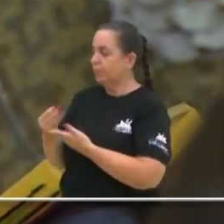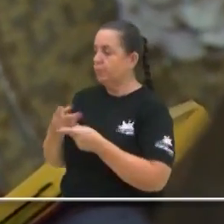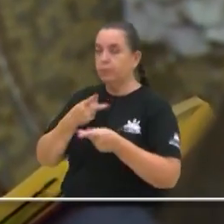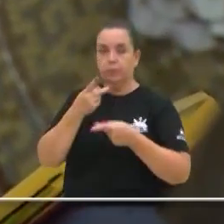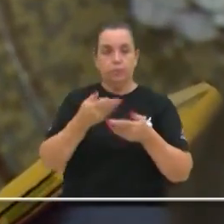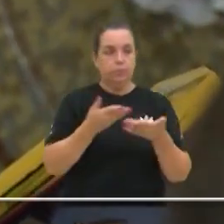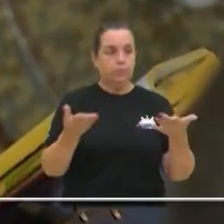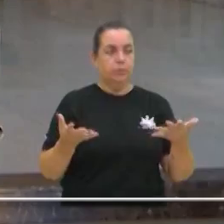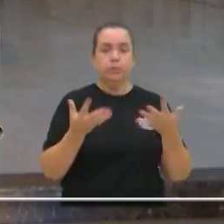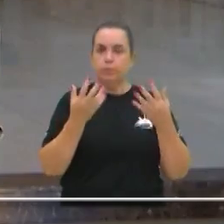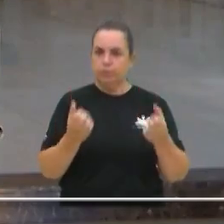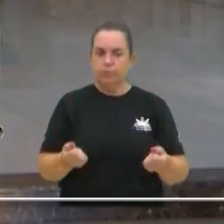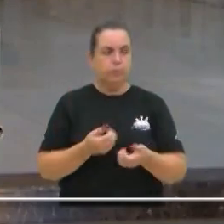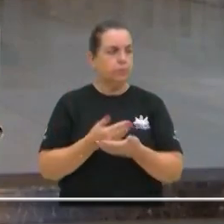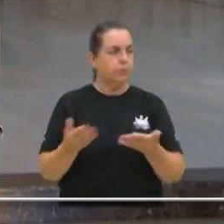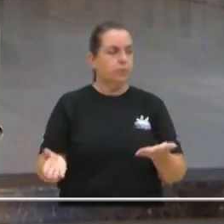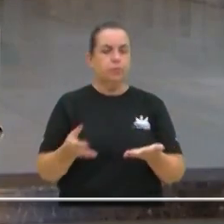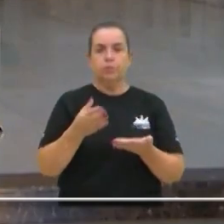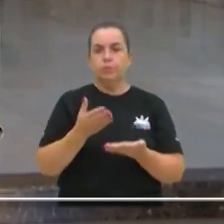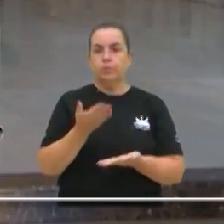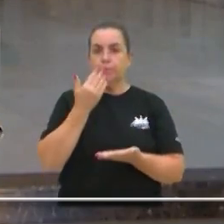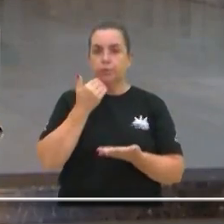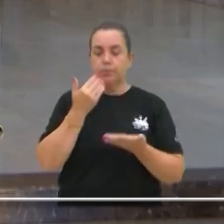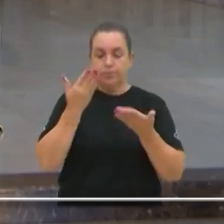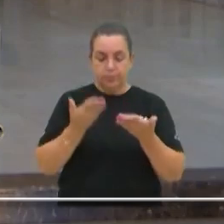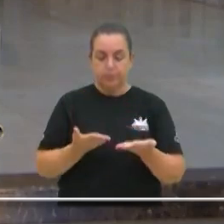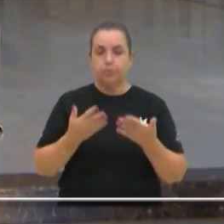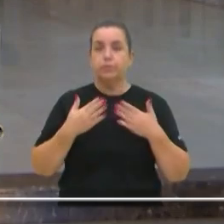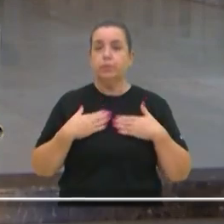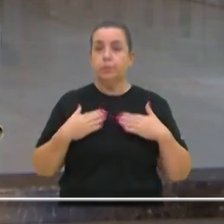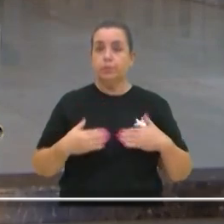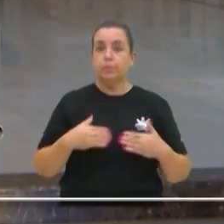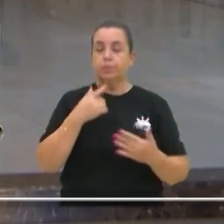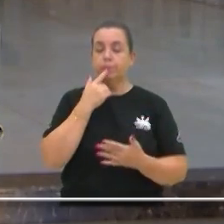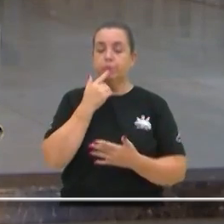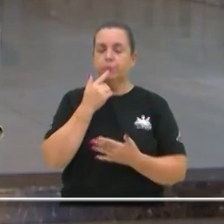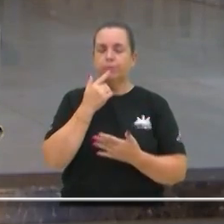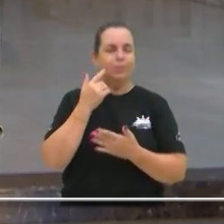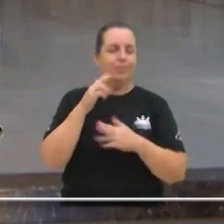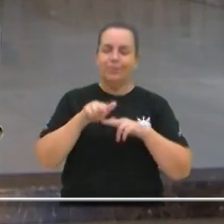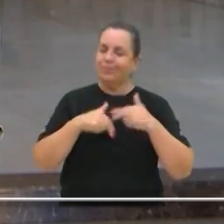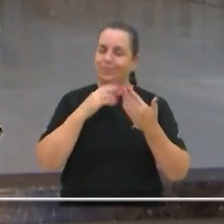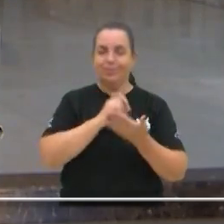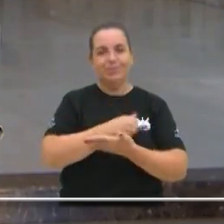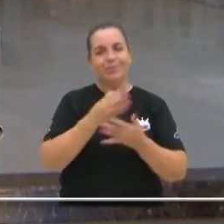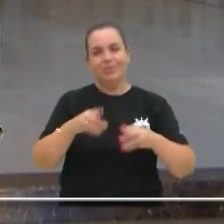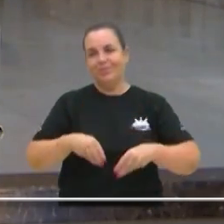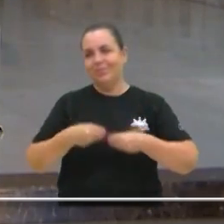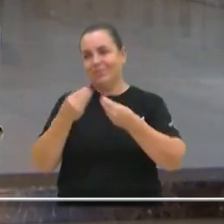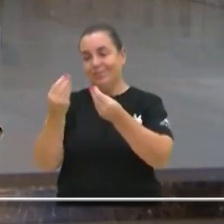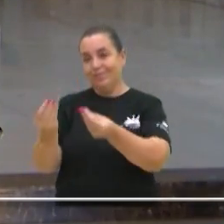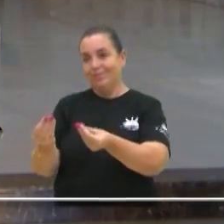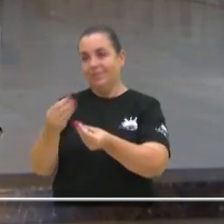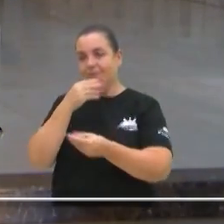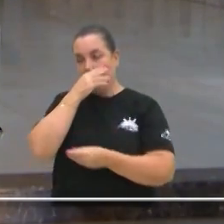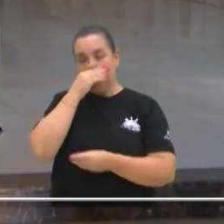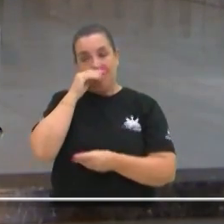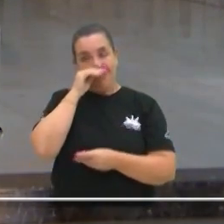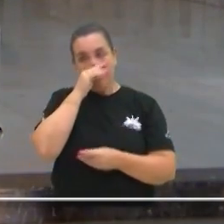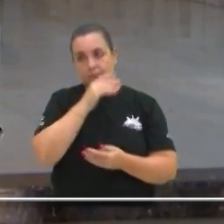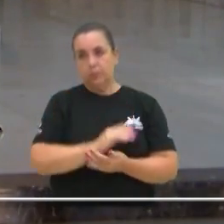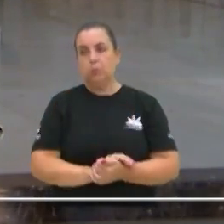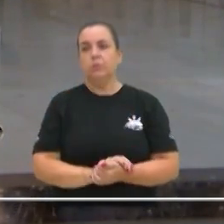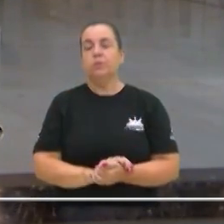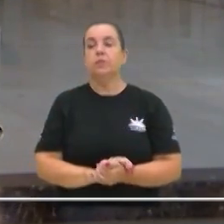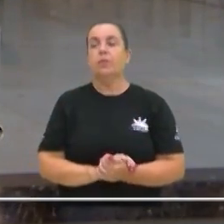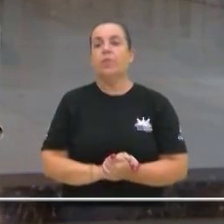discípulos, dizendo: Tomai todos e comei, isto é o meu corpo, que será entregue por